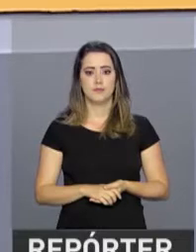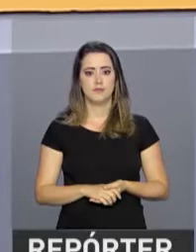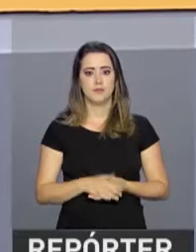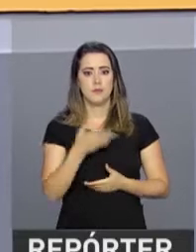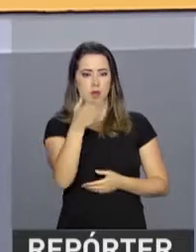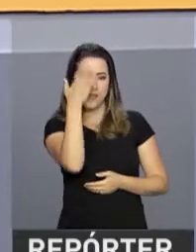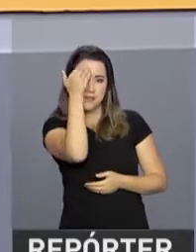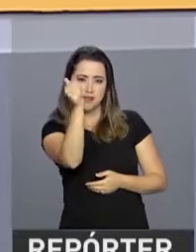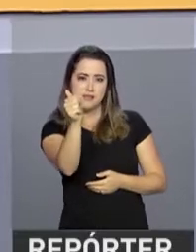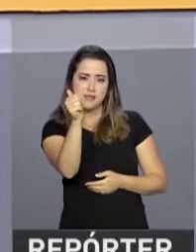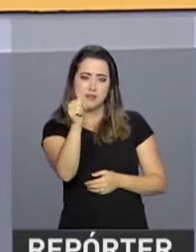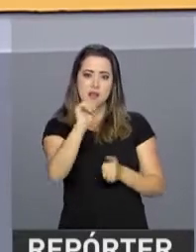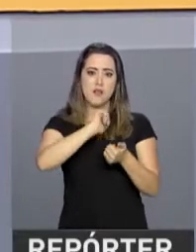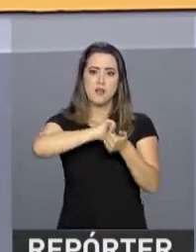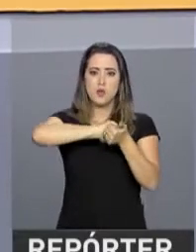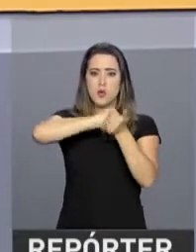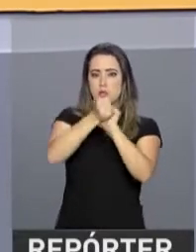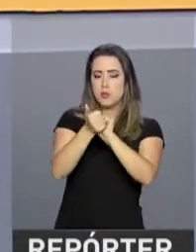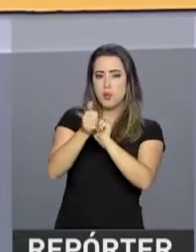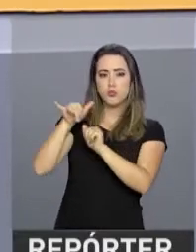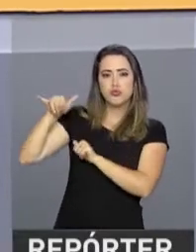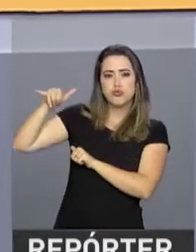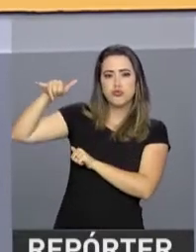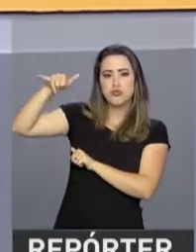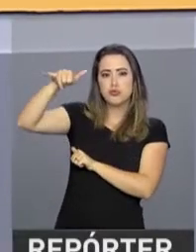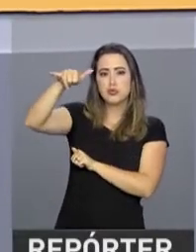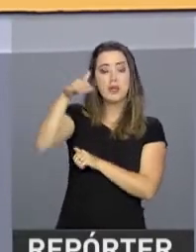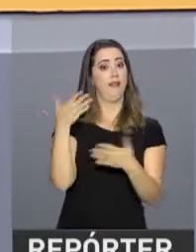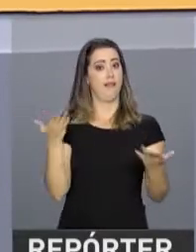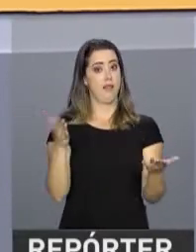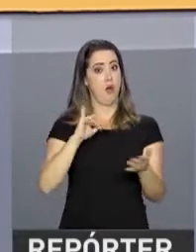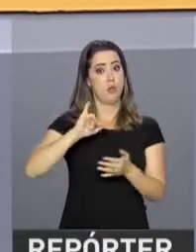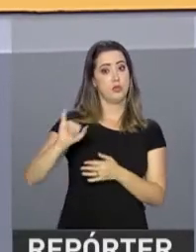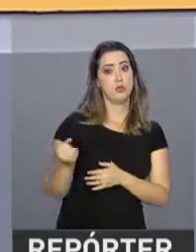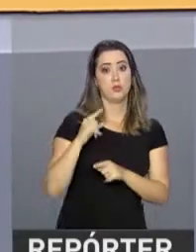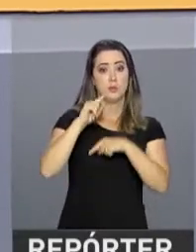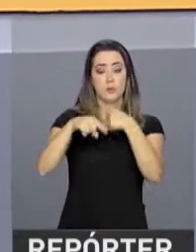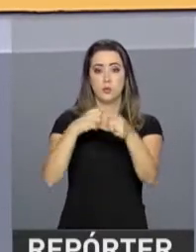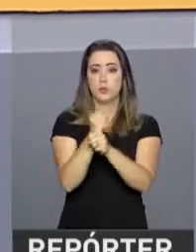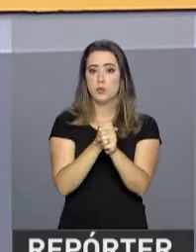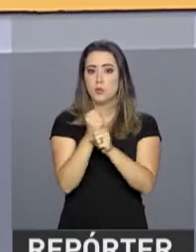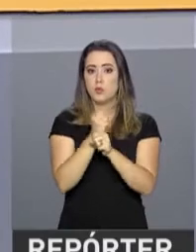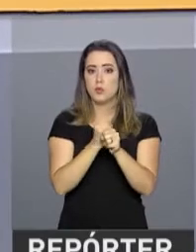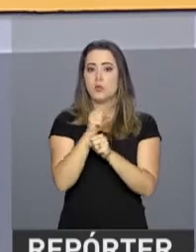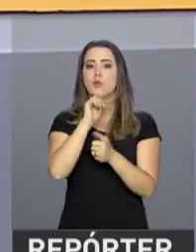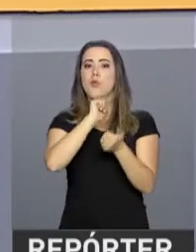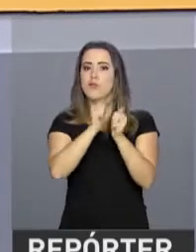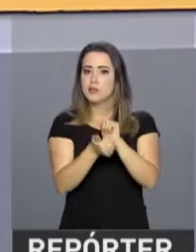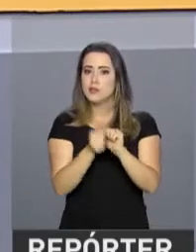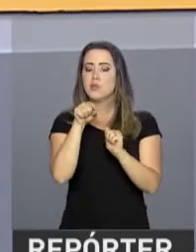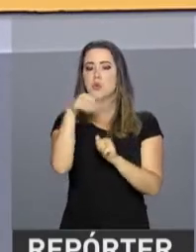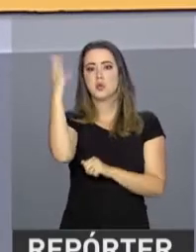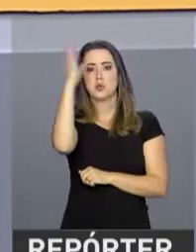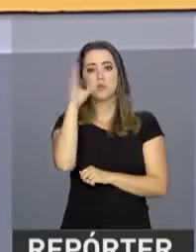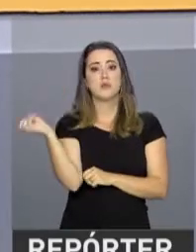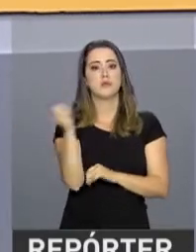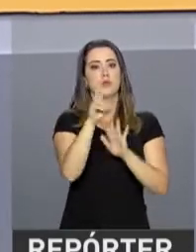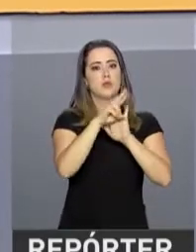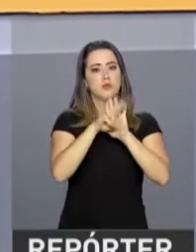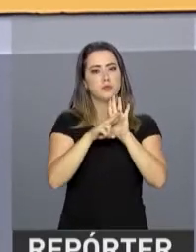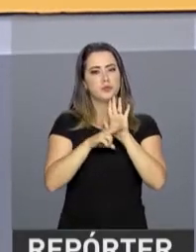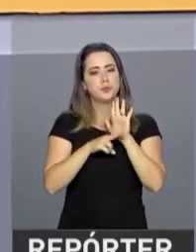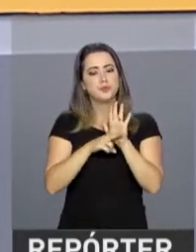você sabe o que é o que é aerodesporto pois a partir de janeiro do ano que vem essa prática no brasil vai ter novas regras o